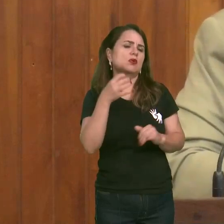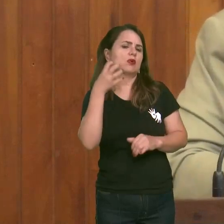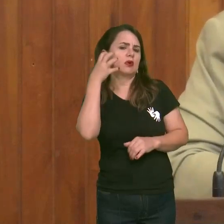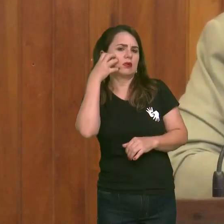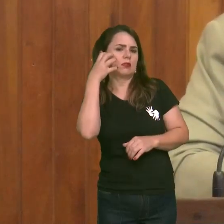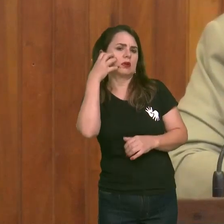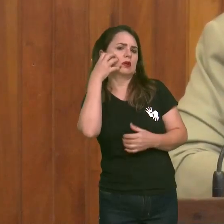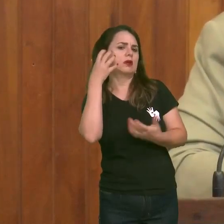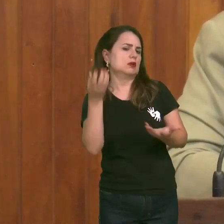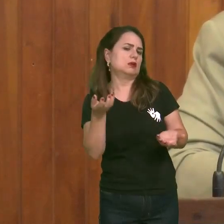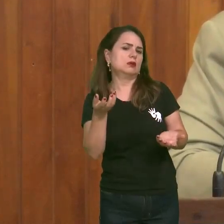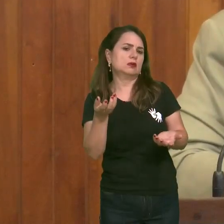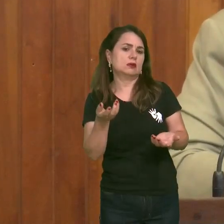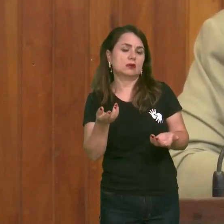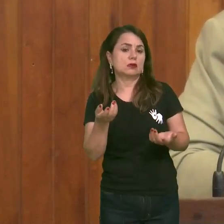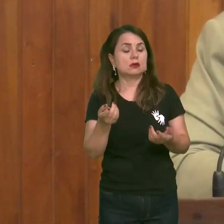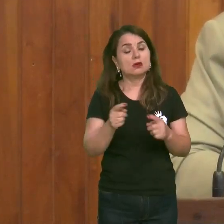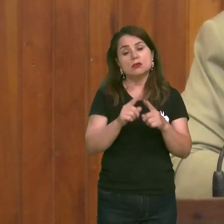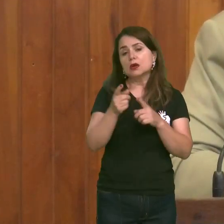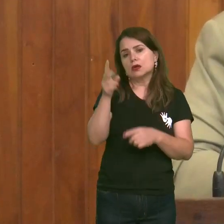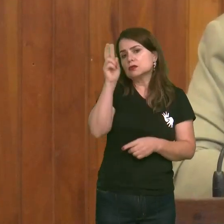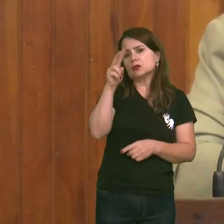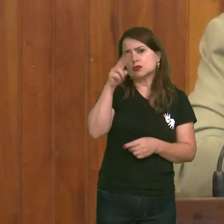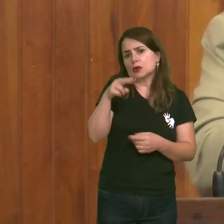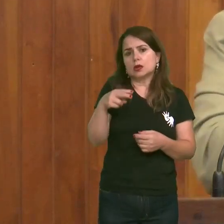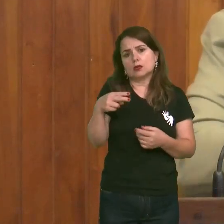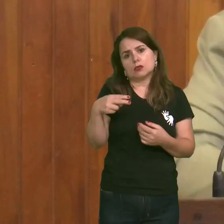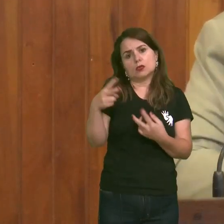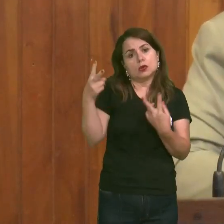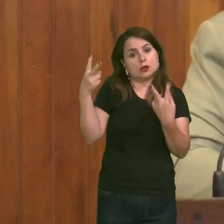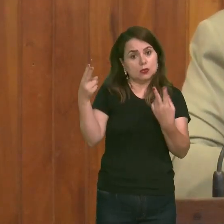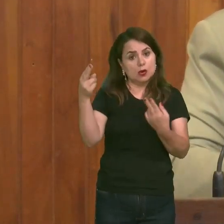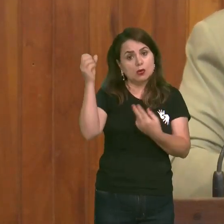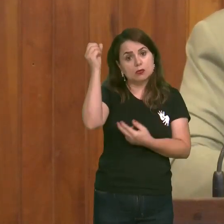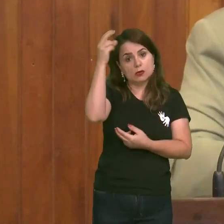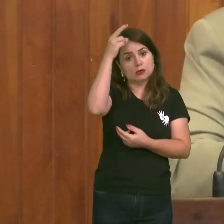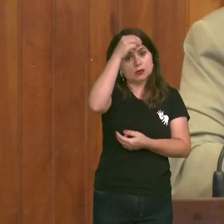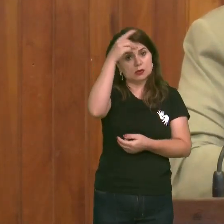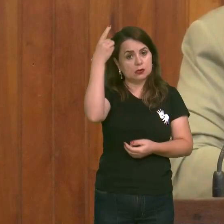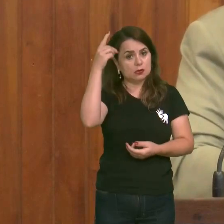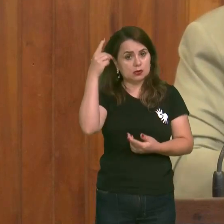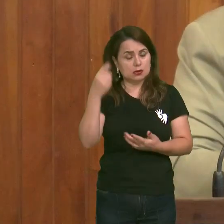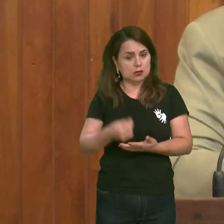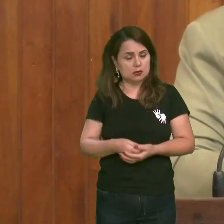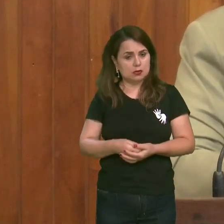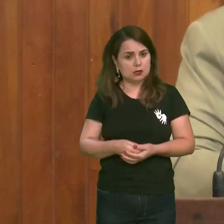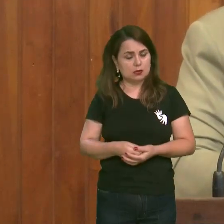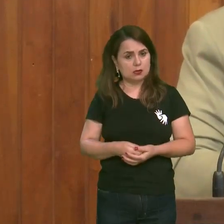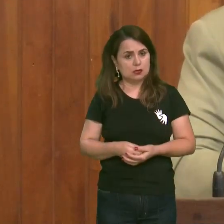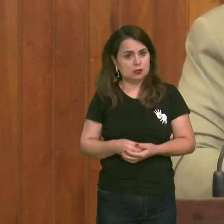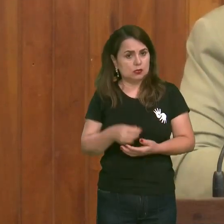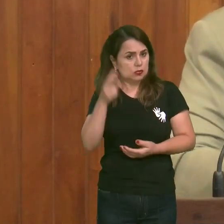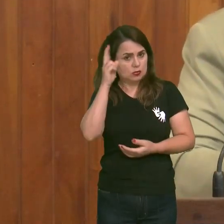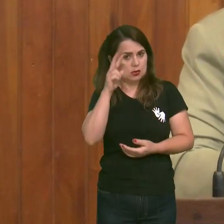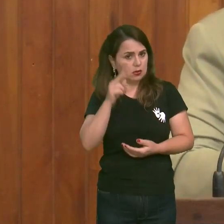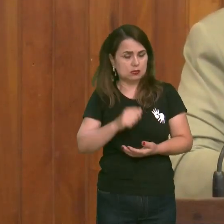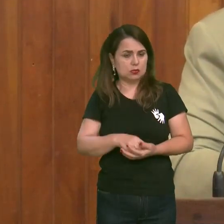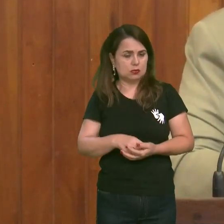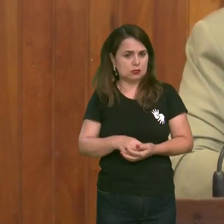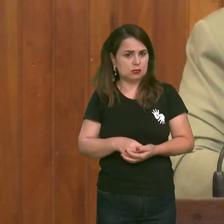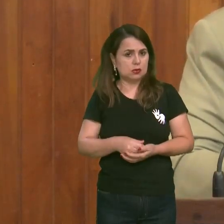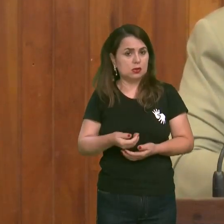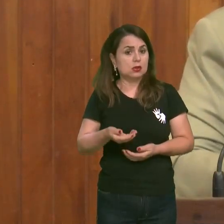Eu me recordo Não me recordo de casos semelhante Nessas questões e olha que eu fui contra fui